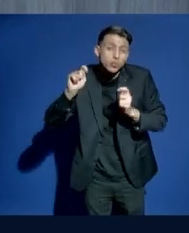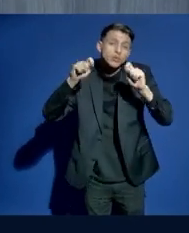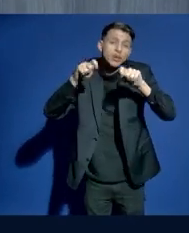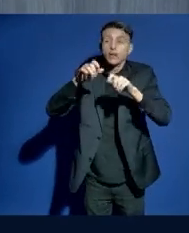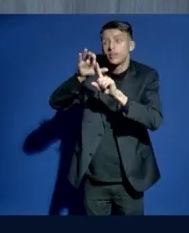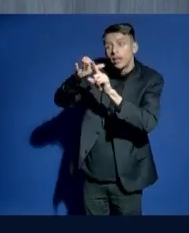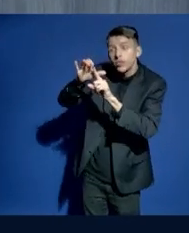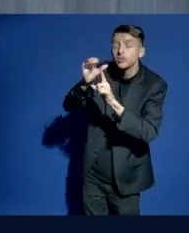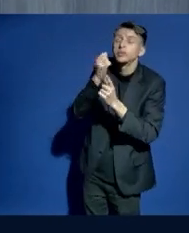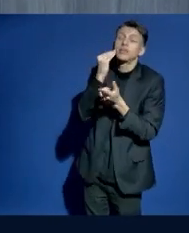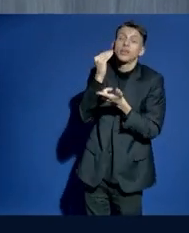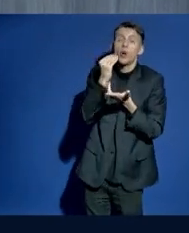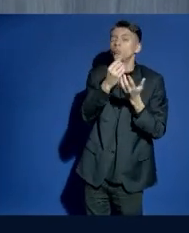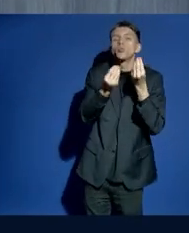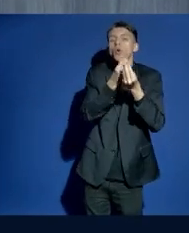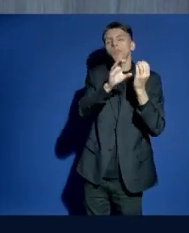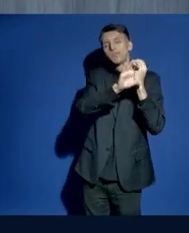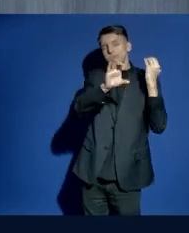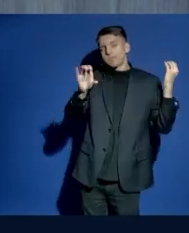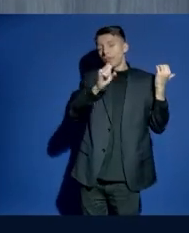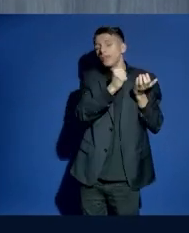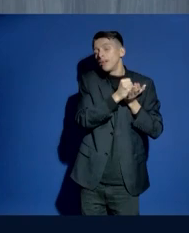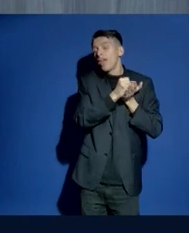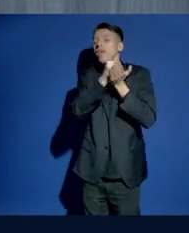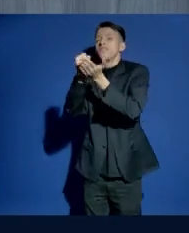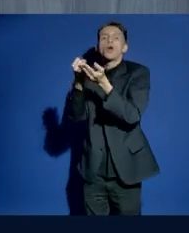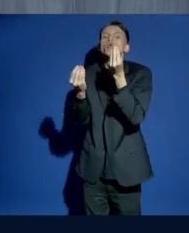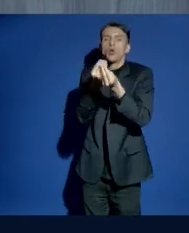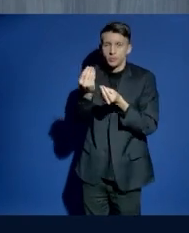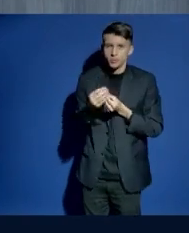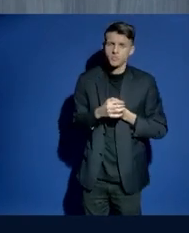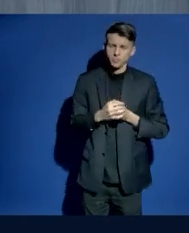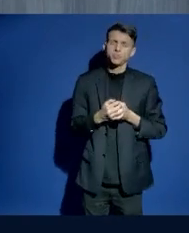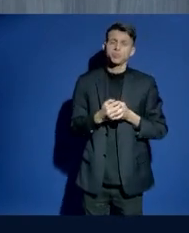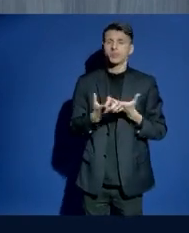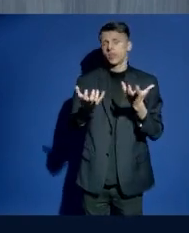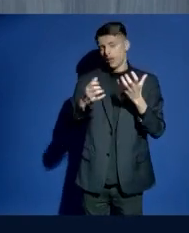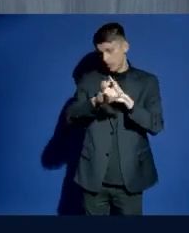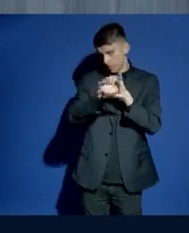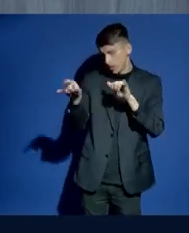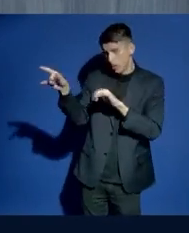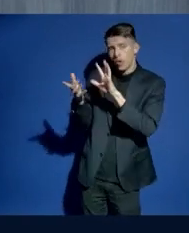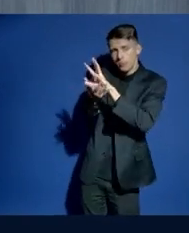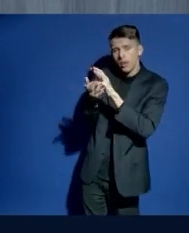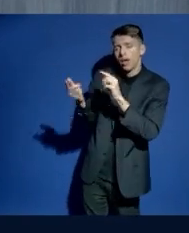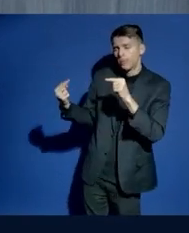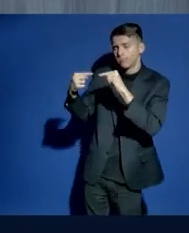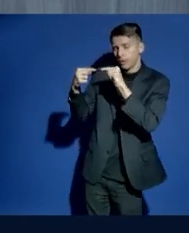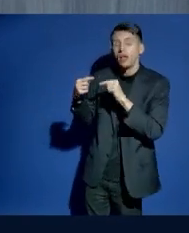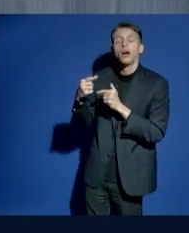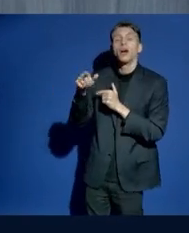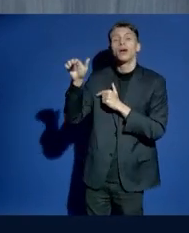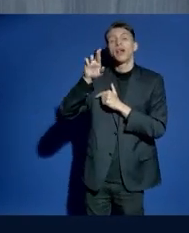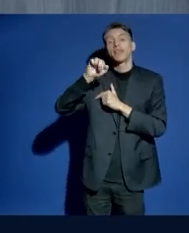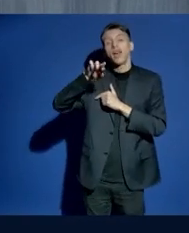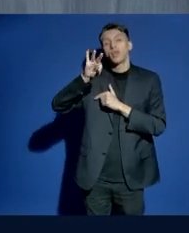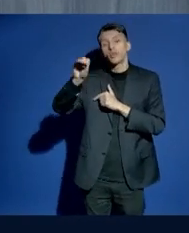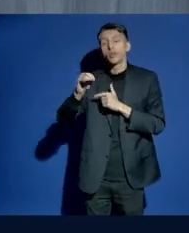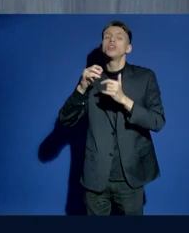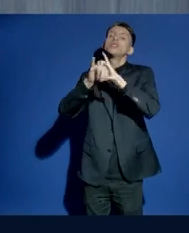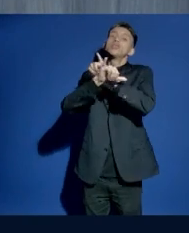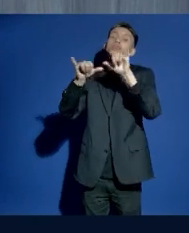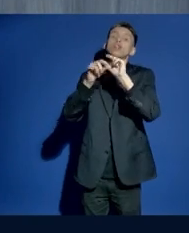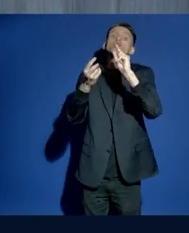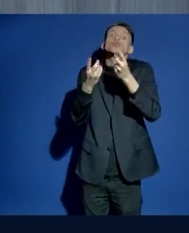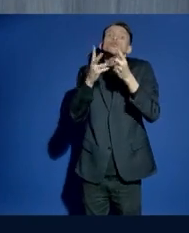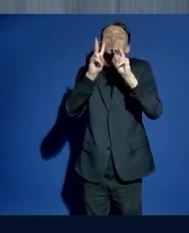cliente que é o mais importante só que ele pega um gancho no campeonato falou eu acho que o mais importante como atributo